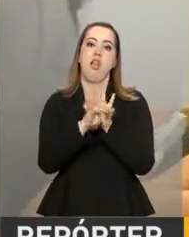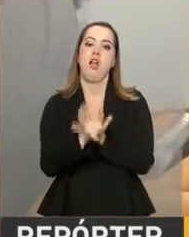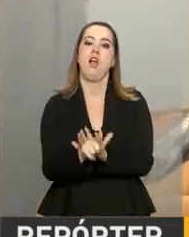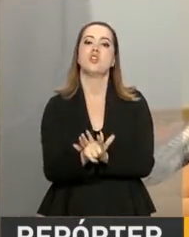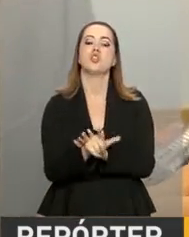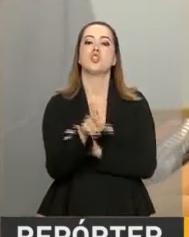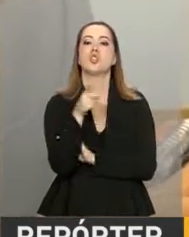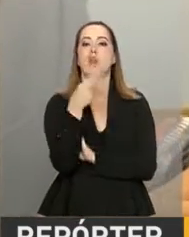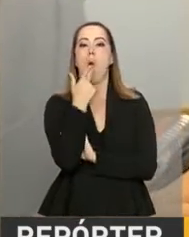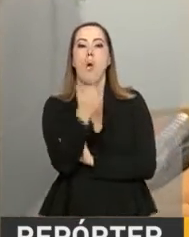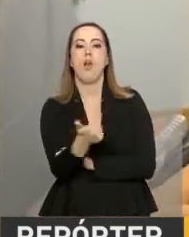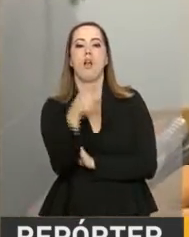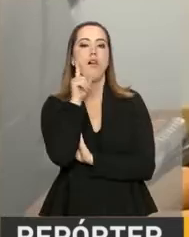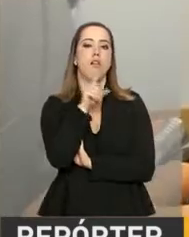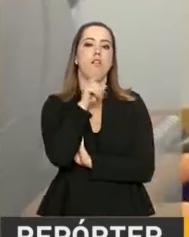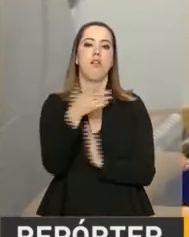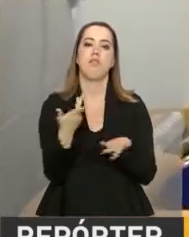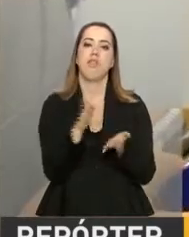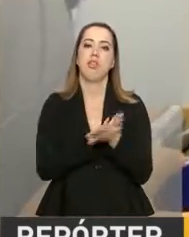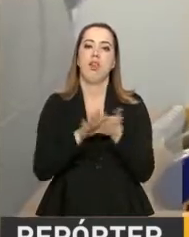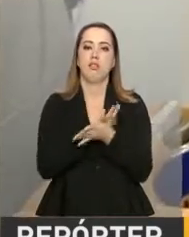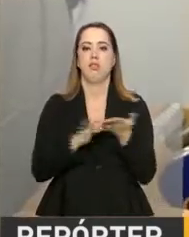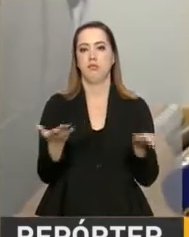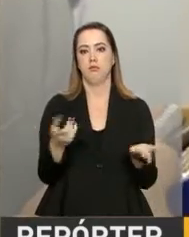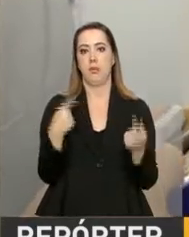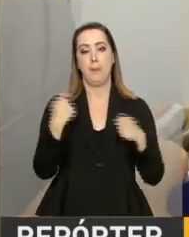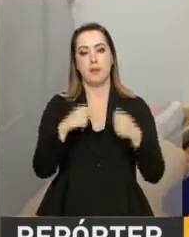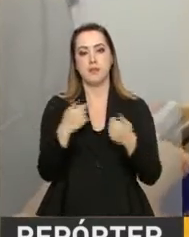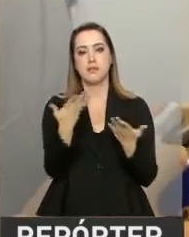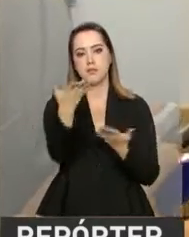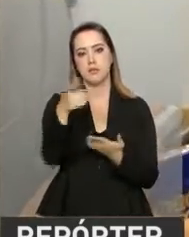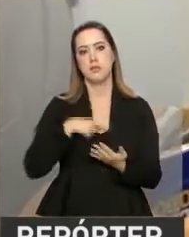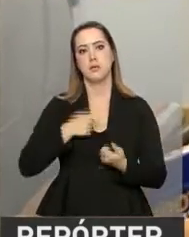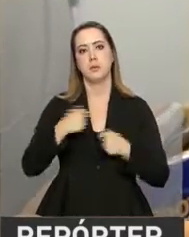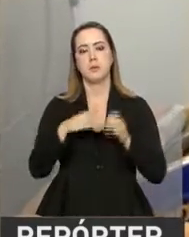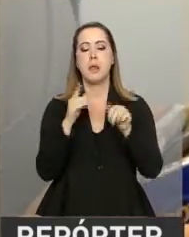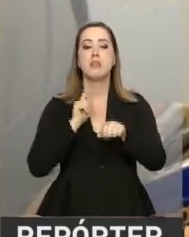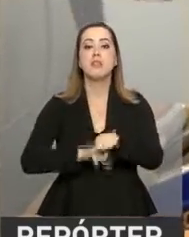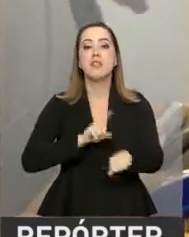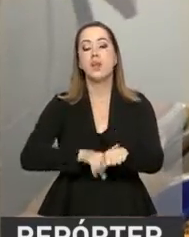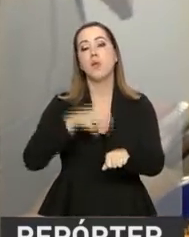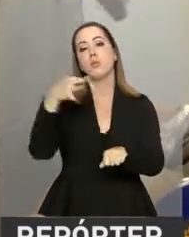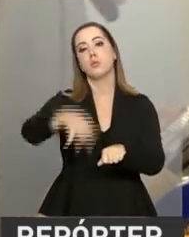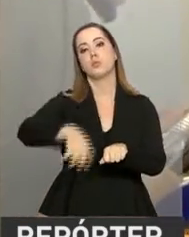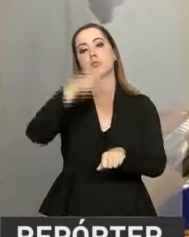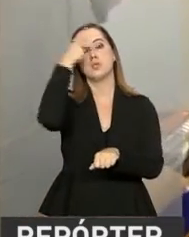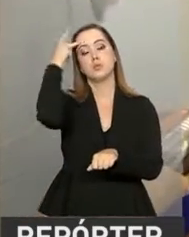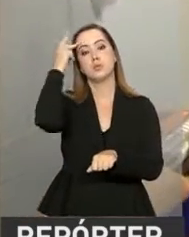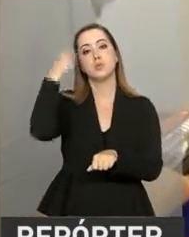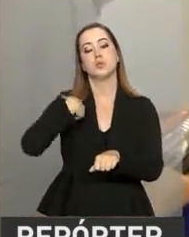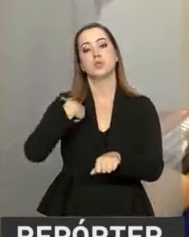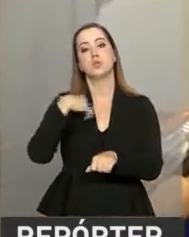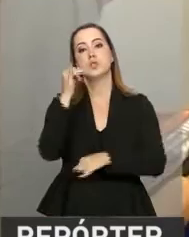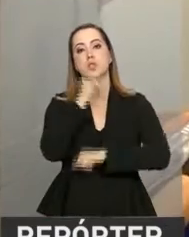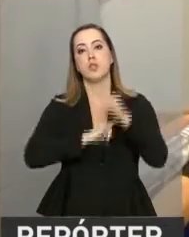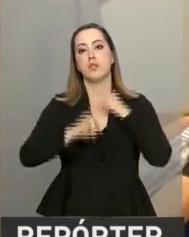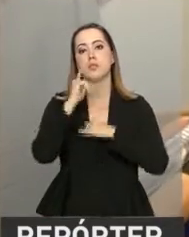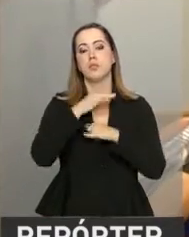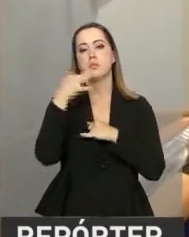inglesa somente na língua portuguesa é preciso te dar tempo investidor enfim tem informações consistentes